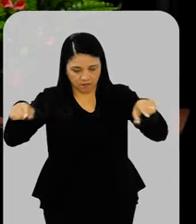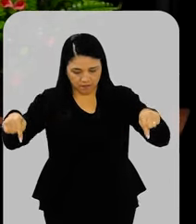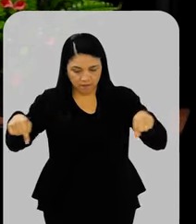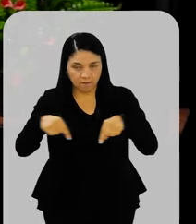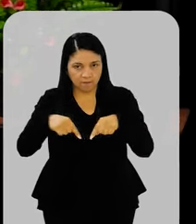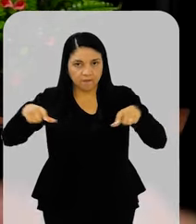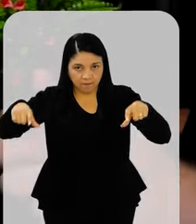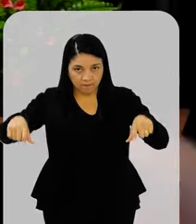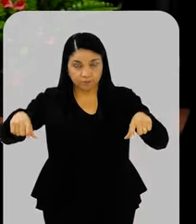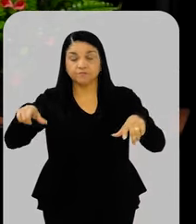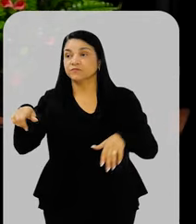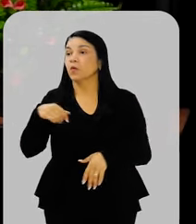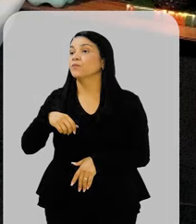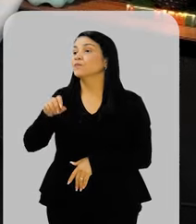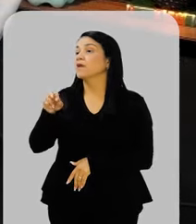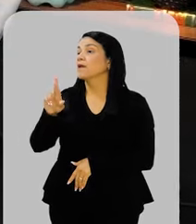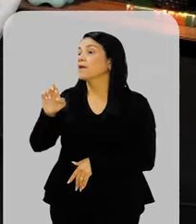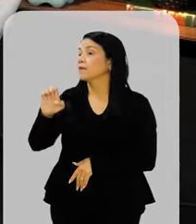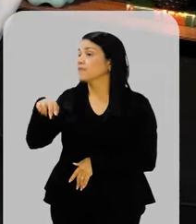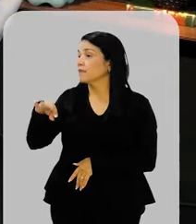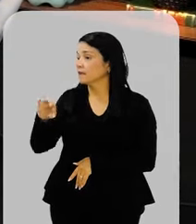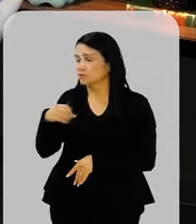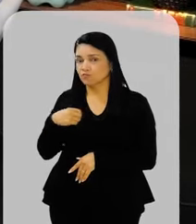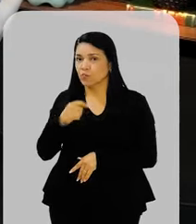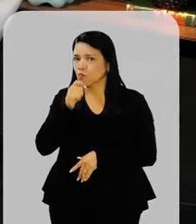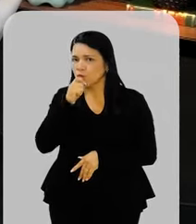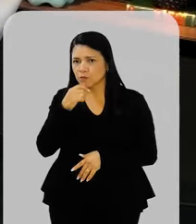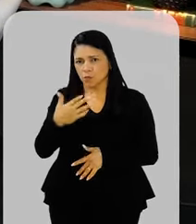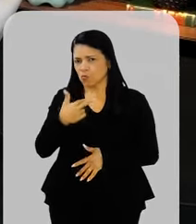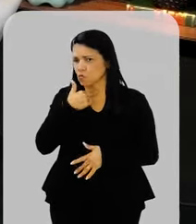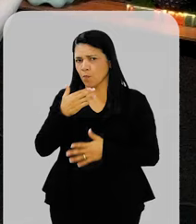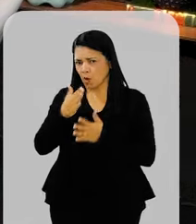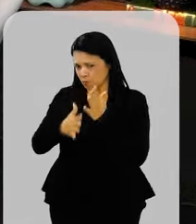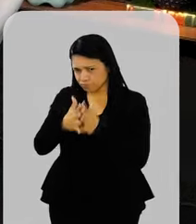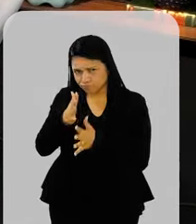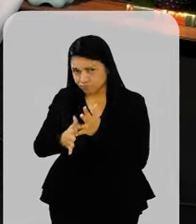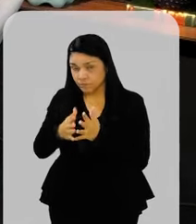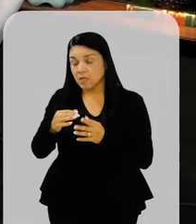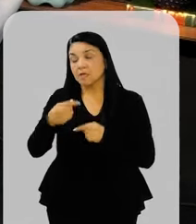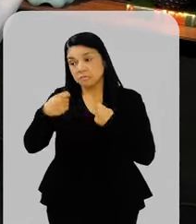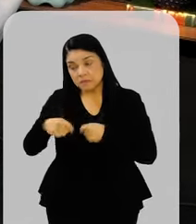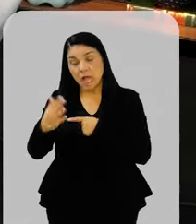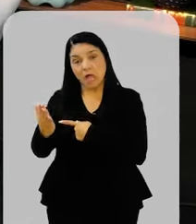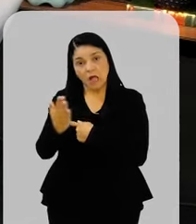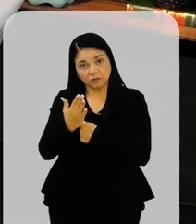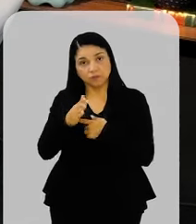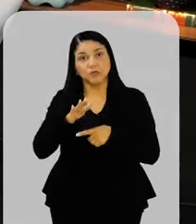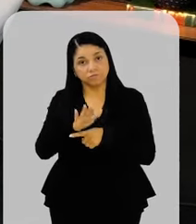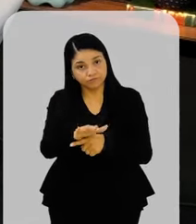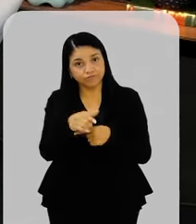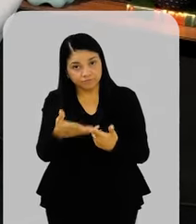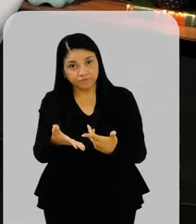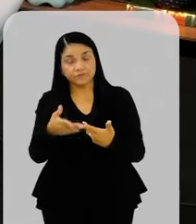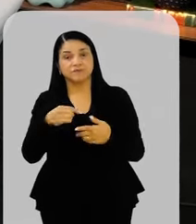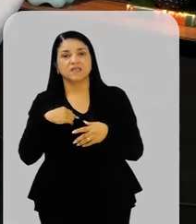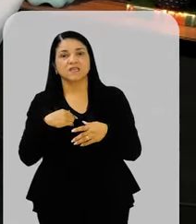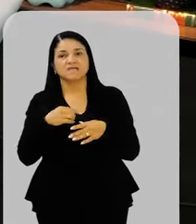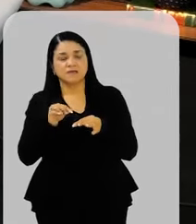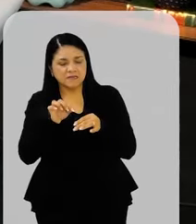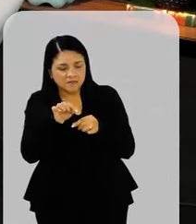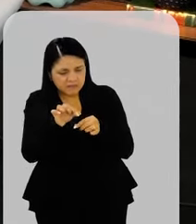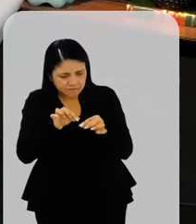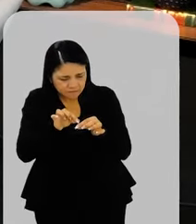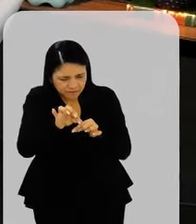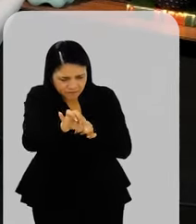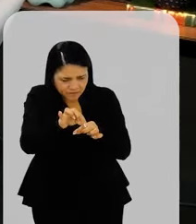Com certeza. Renato Azevedo, o árbitro não pode atrapalhar, ele tem que ajudar. E esse negócio ficar dizendo assim, ah, bota ali a